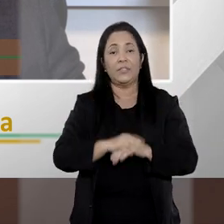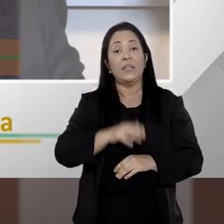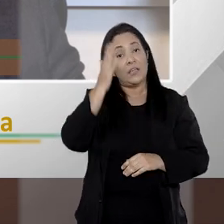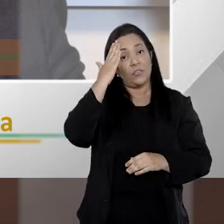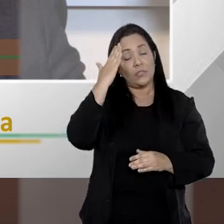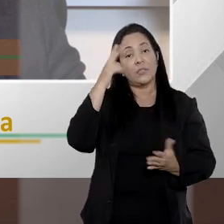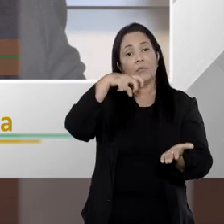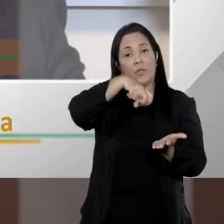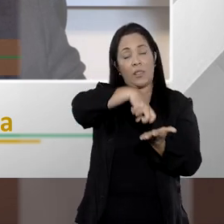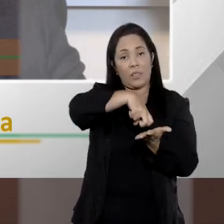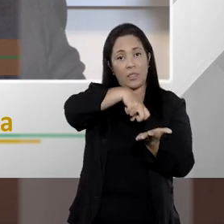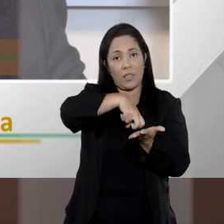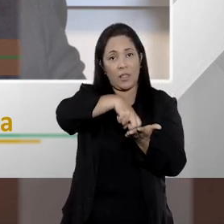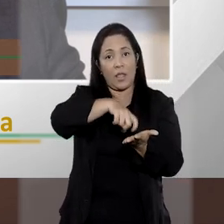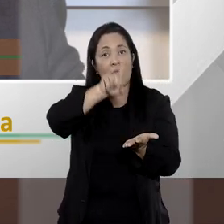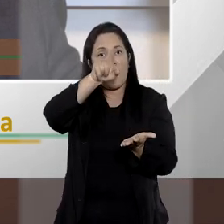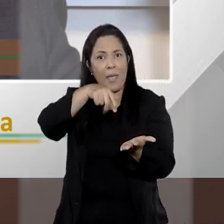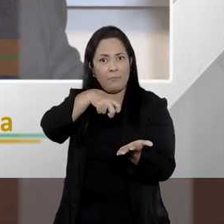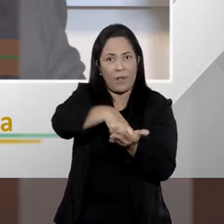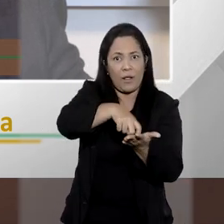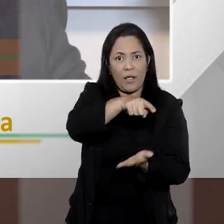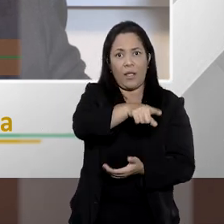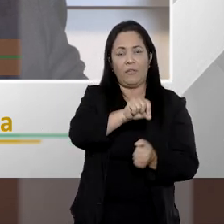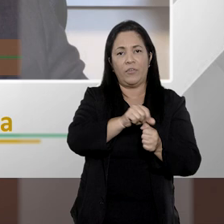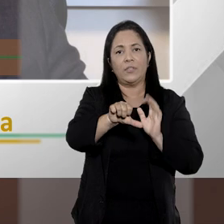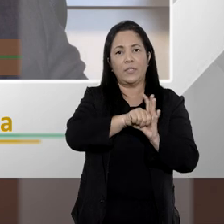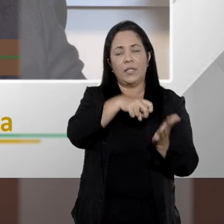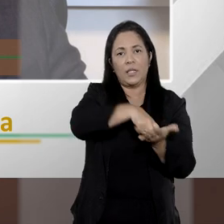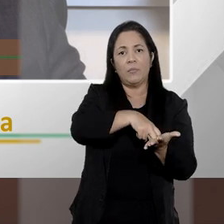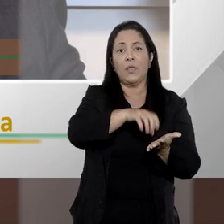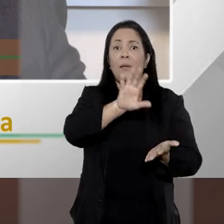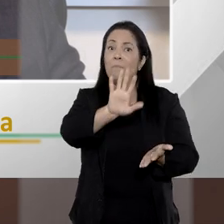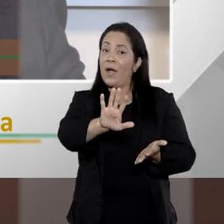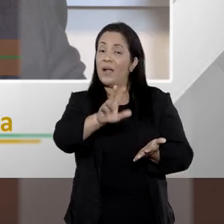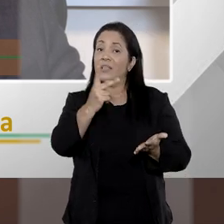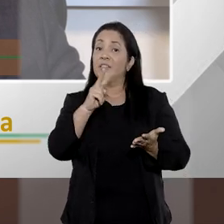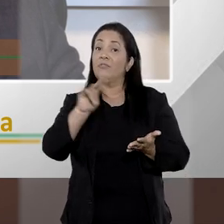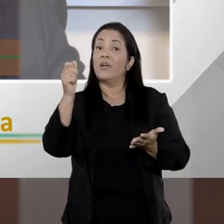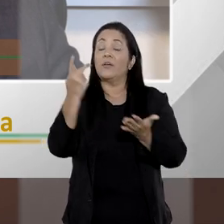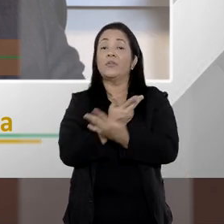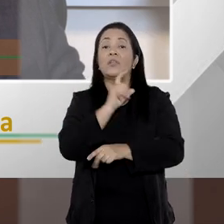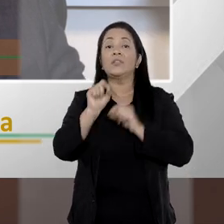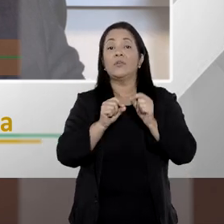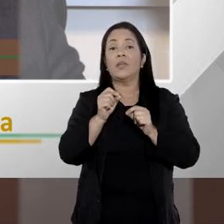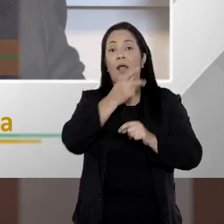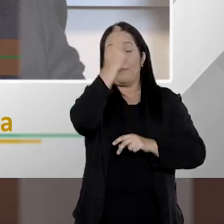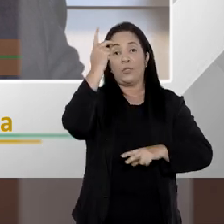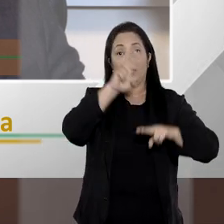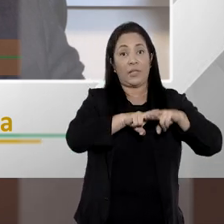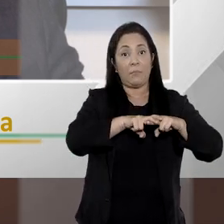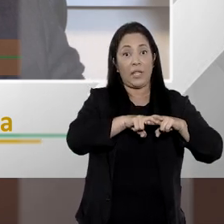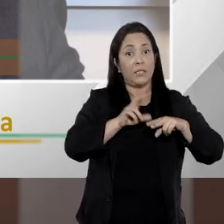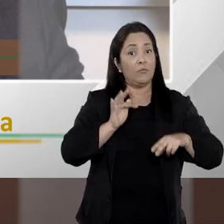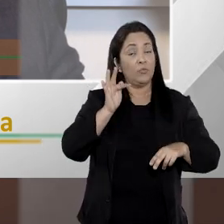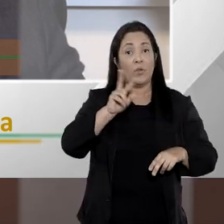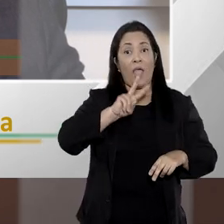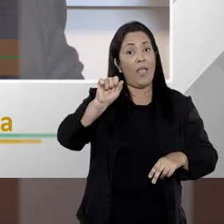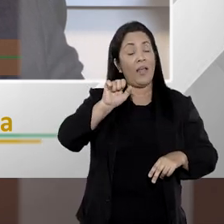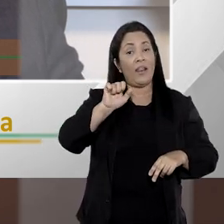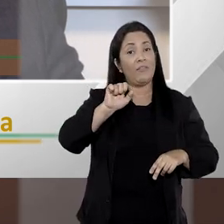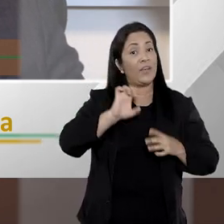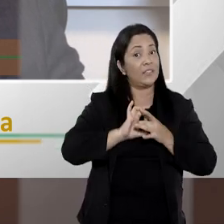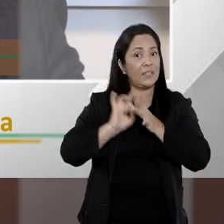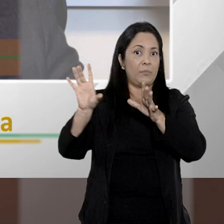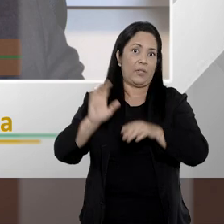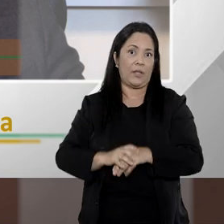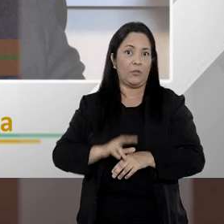tem um caráter retributivo, mas uma hora, o apenado vai sair do sistema penitenciário e vai retornar para o